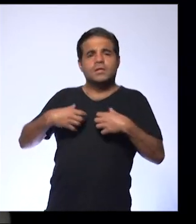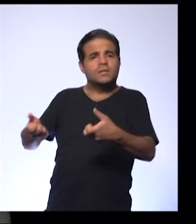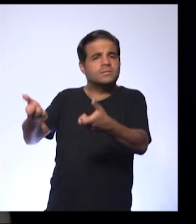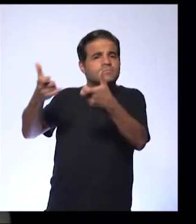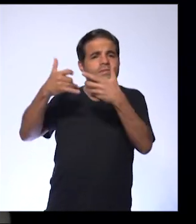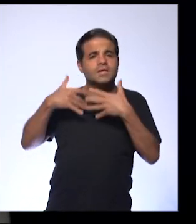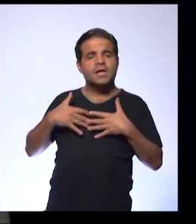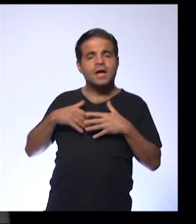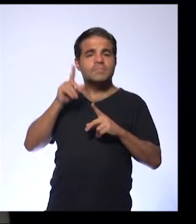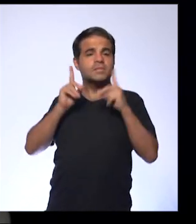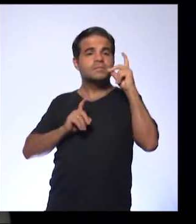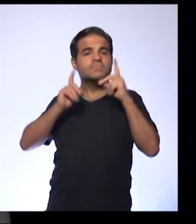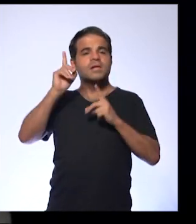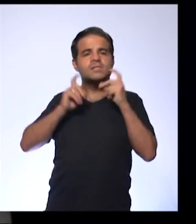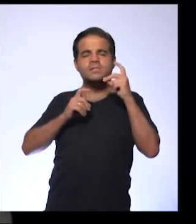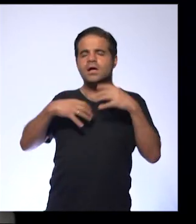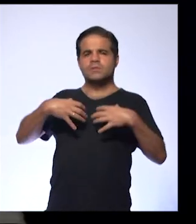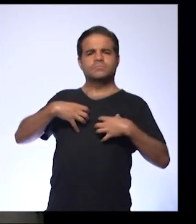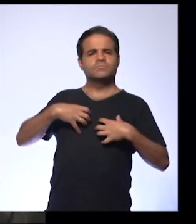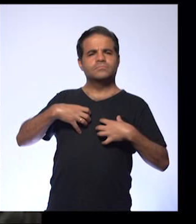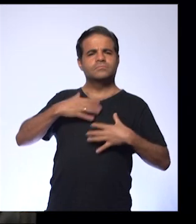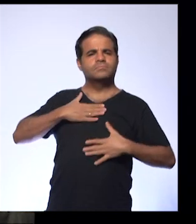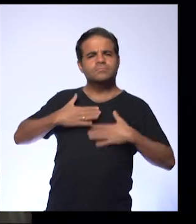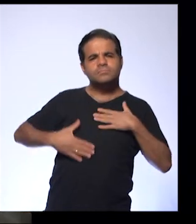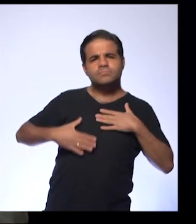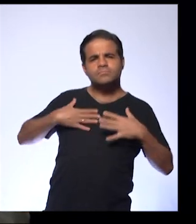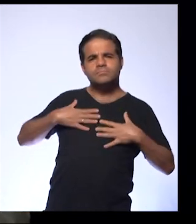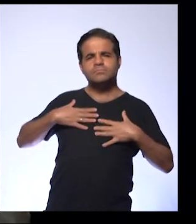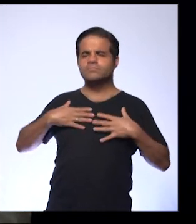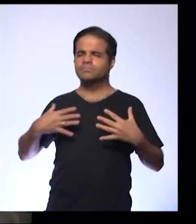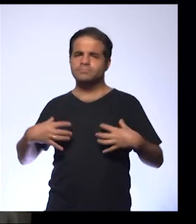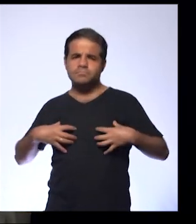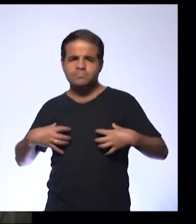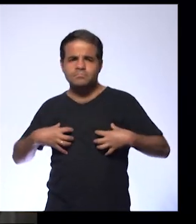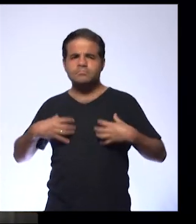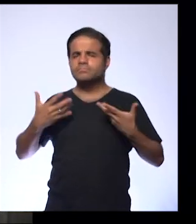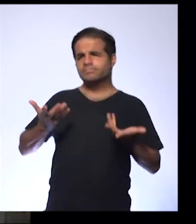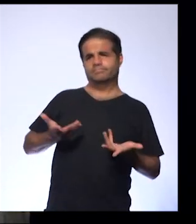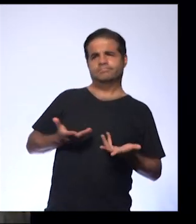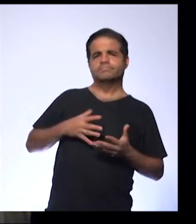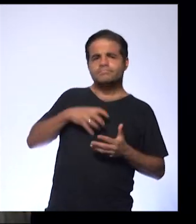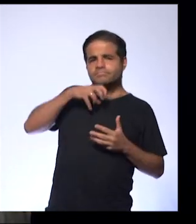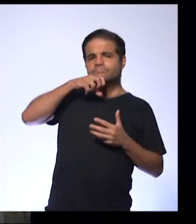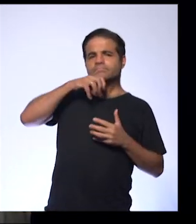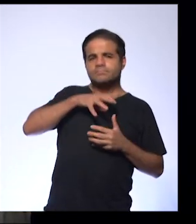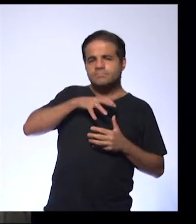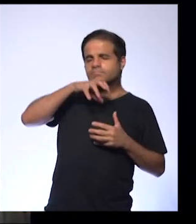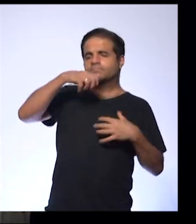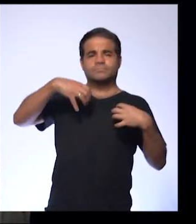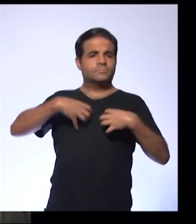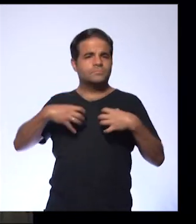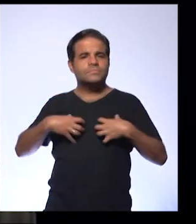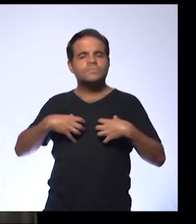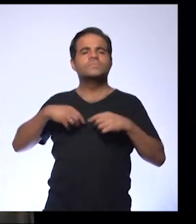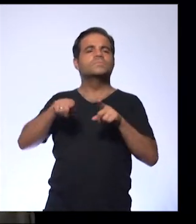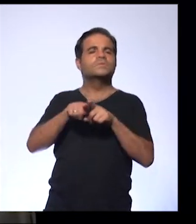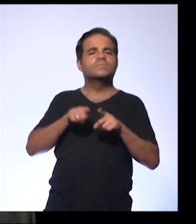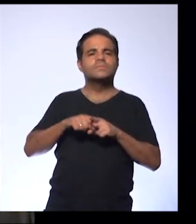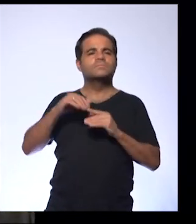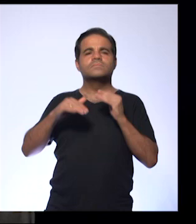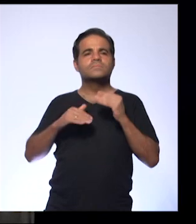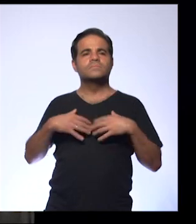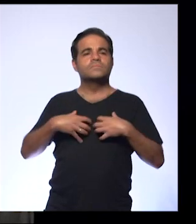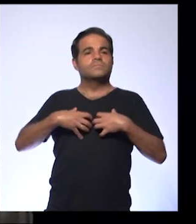por meio das expressões faciais, por meio das tensões do corpo, por meio da respiração, por meio do nível